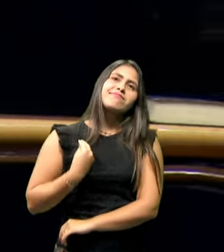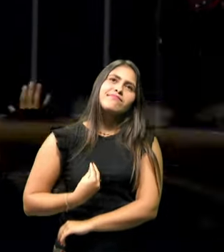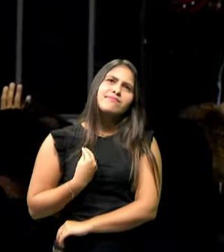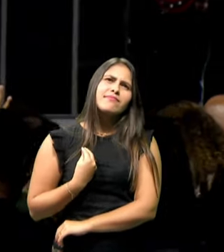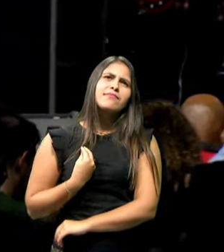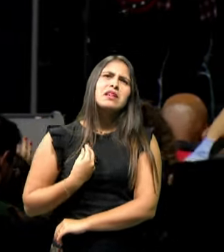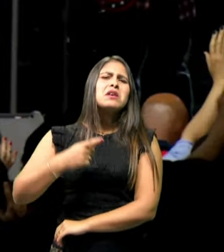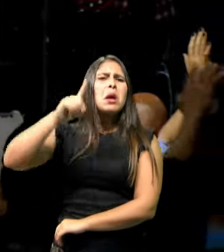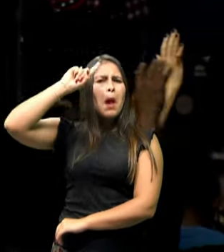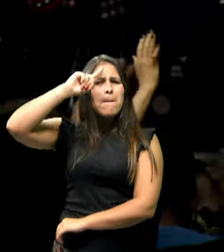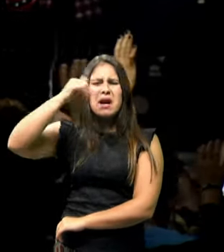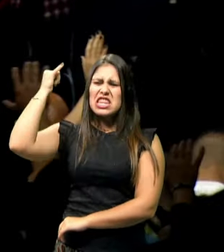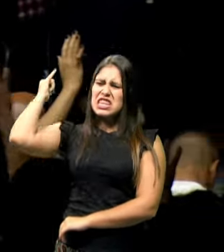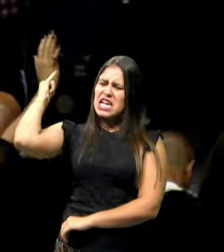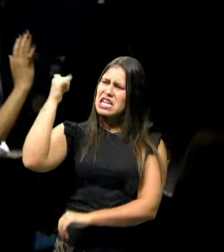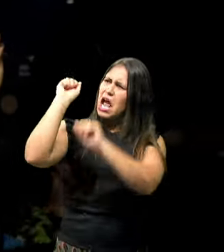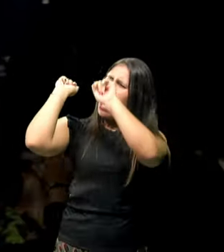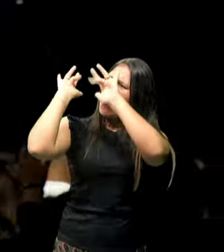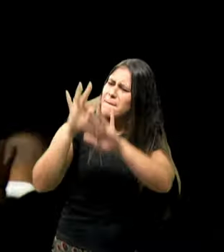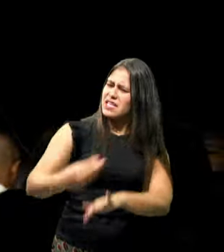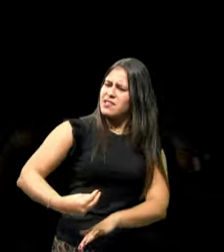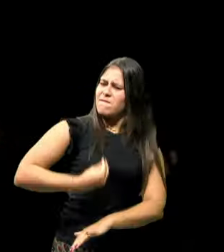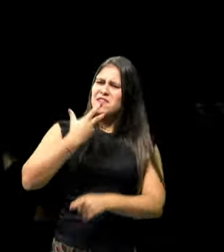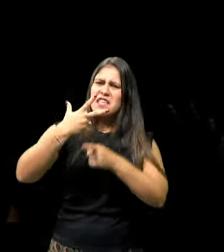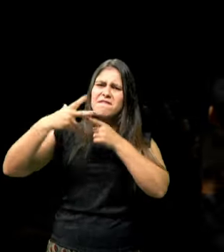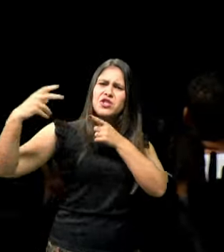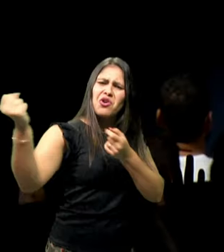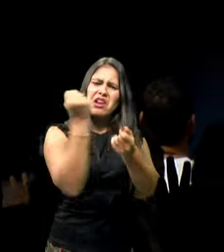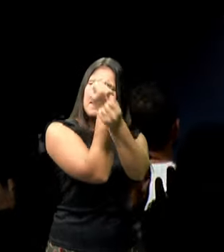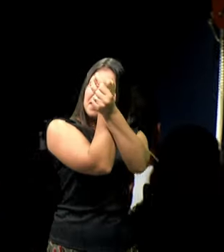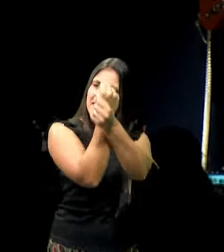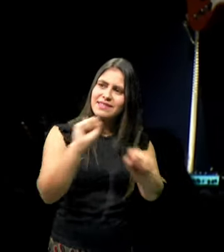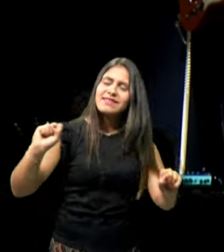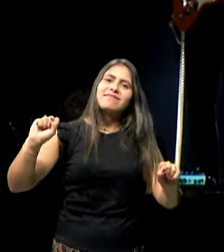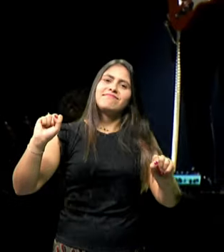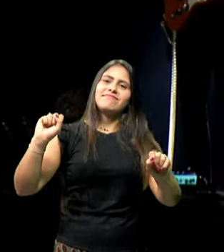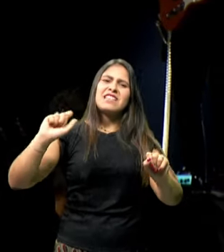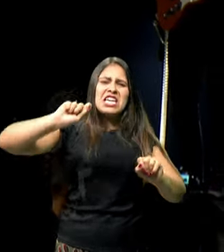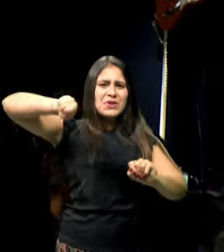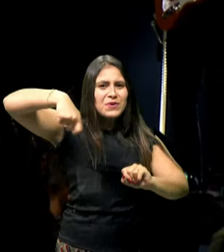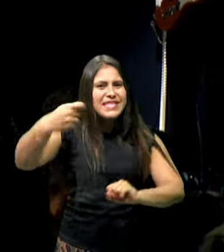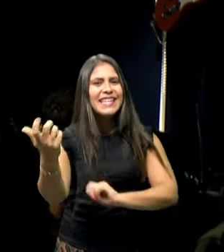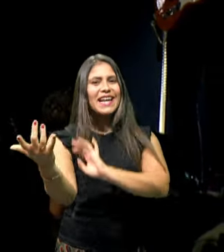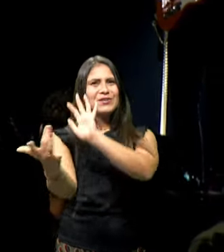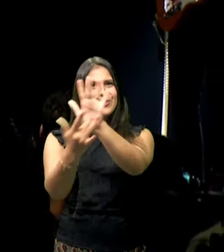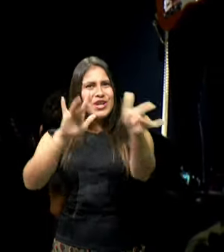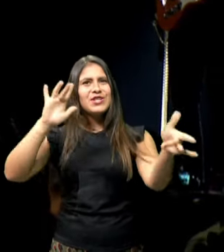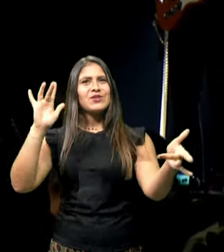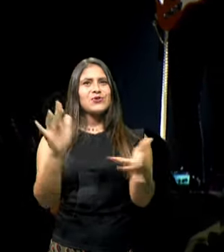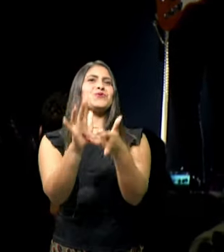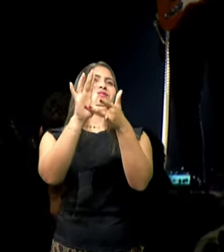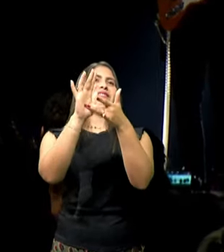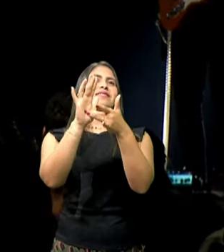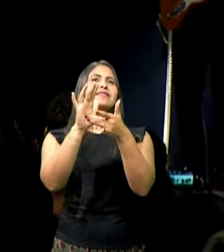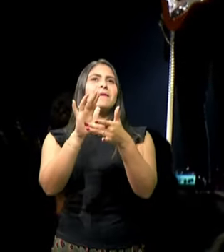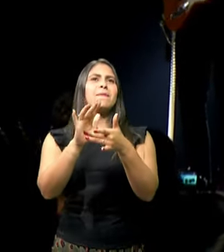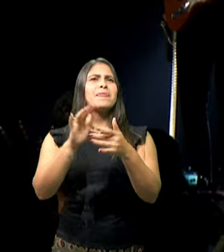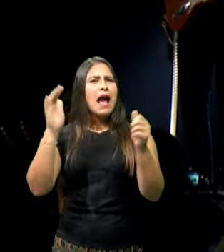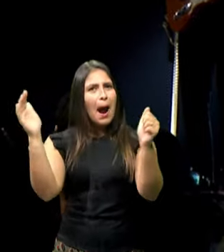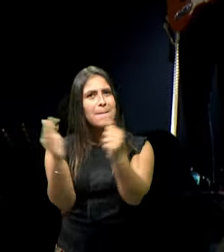Eu declaro a bênção, a vida, a vitória, a libertação, em nome de